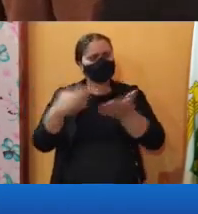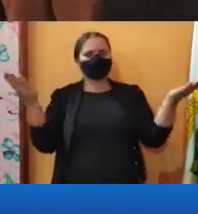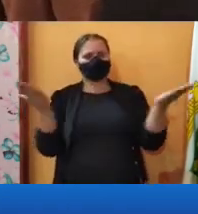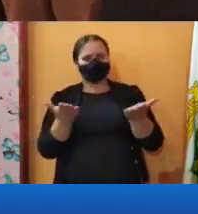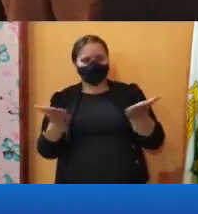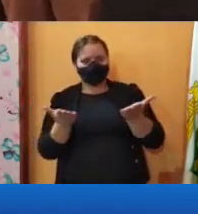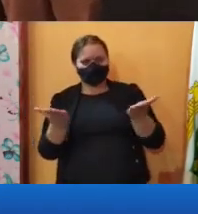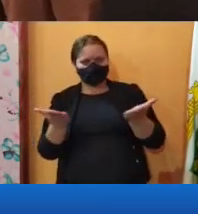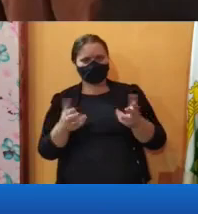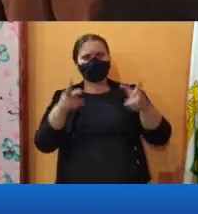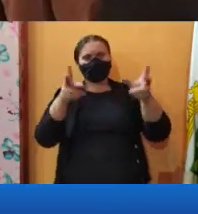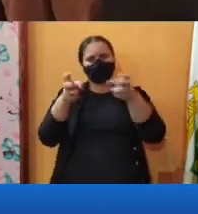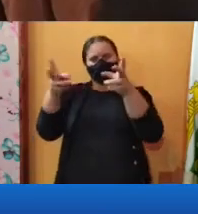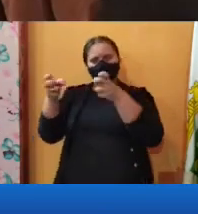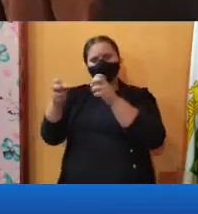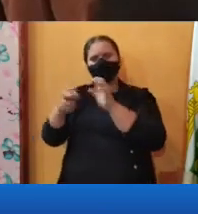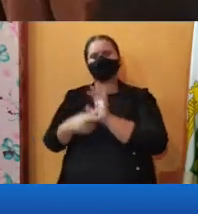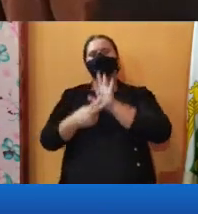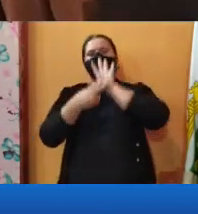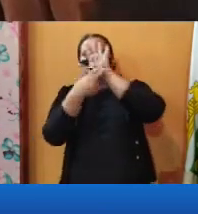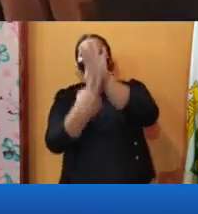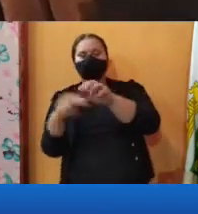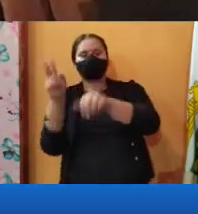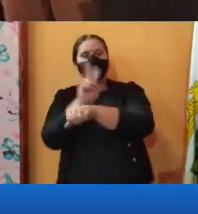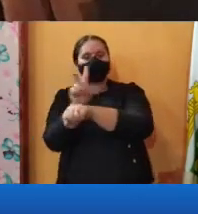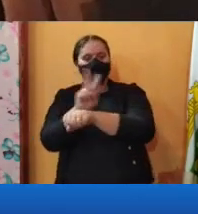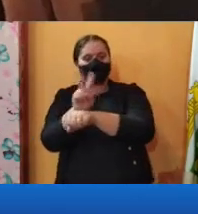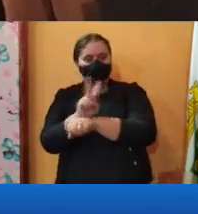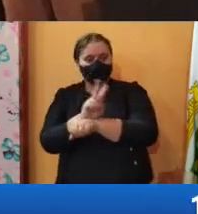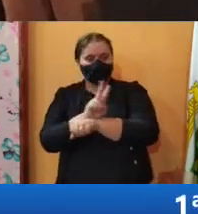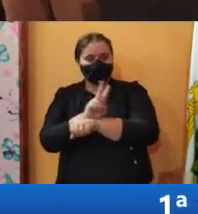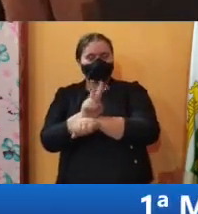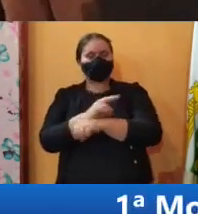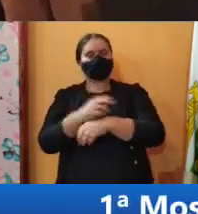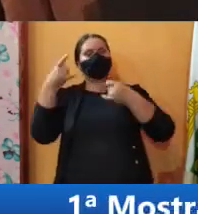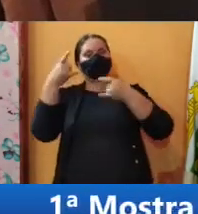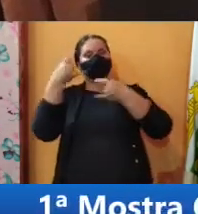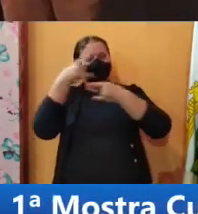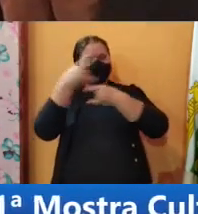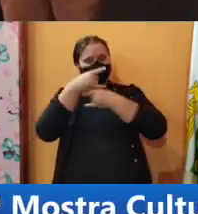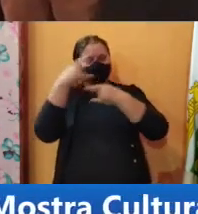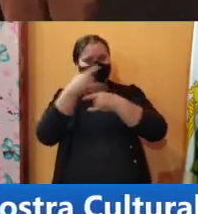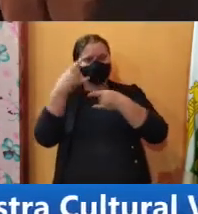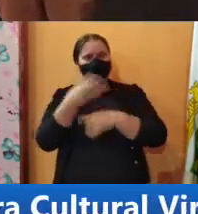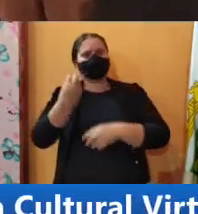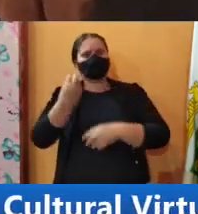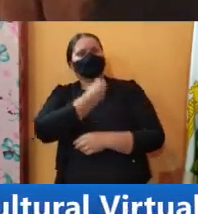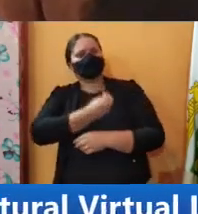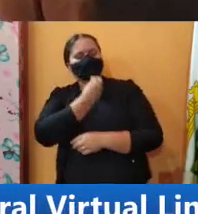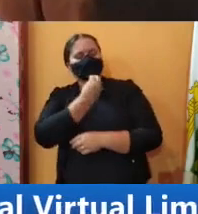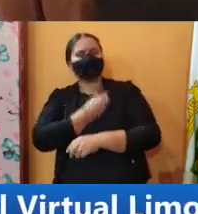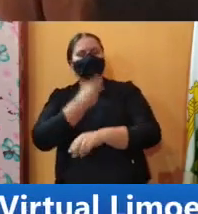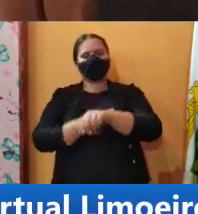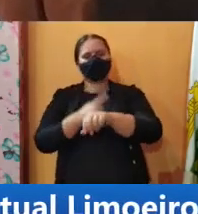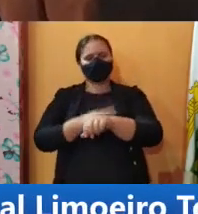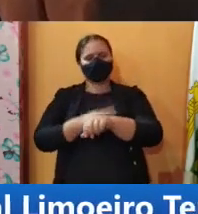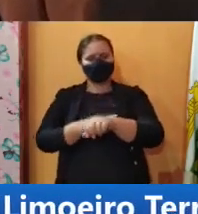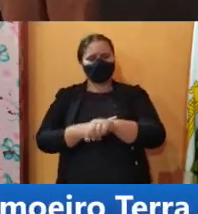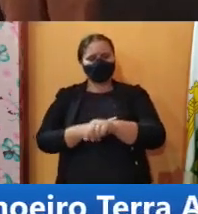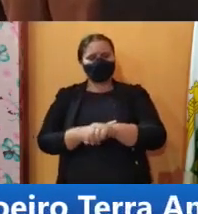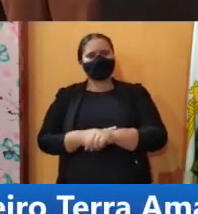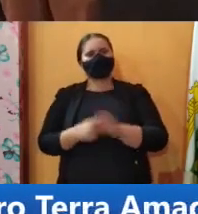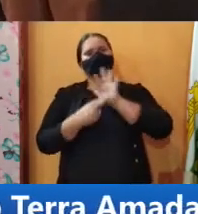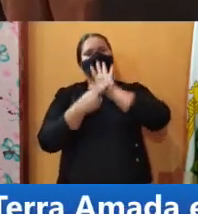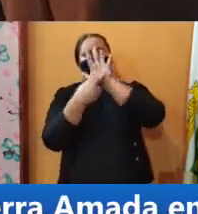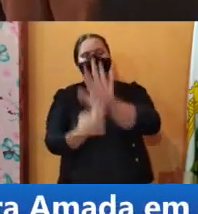possa ter visto essa mostra virtual. É fundamental. Vocês deram vida. Por vários momentos, quando eu visualizava a